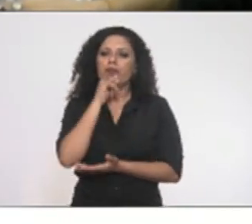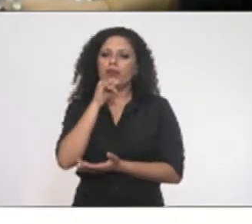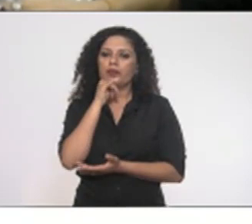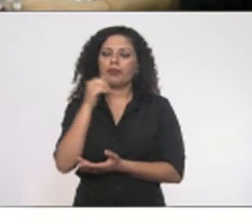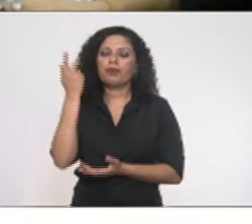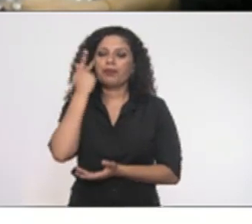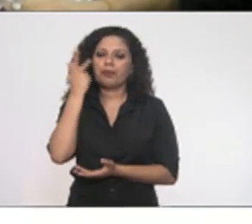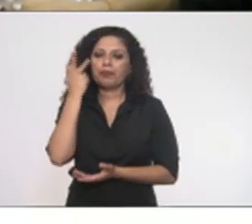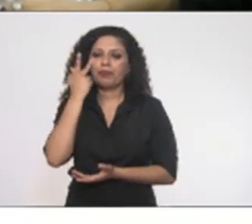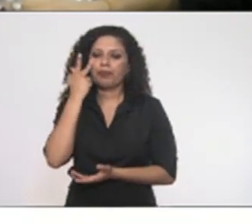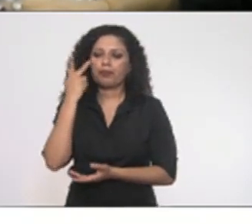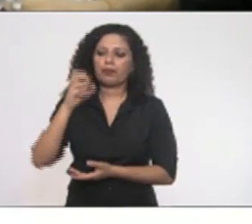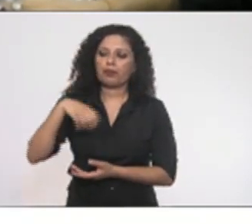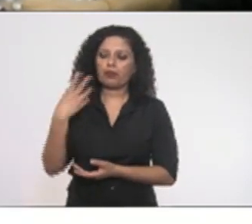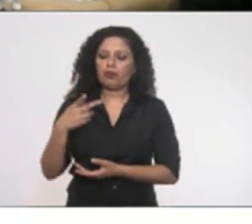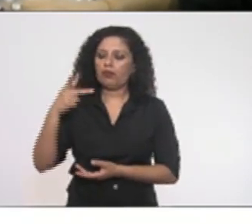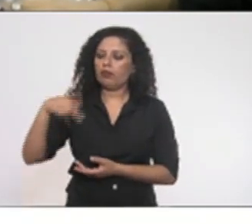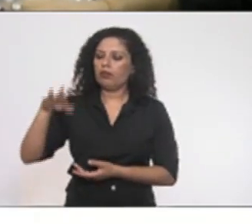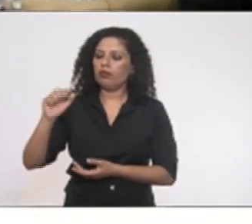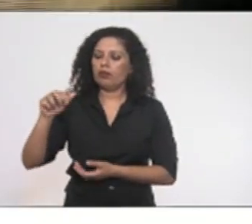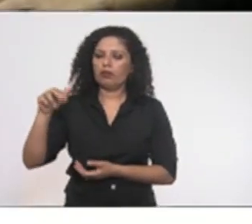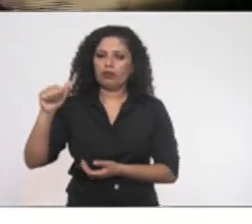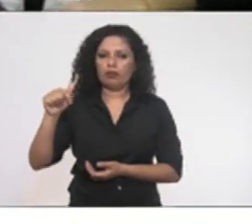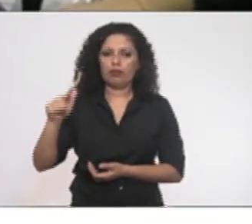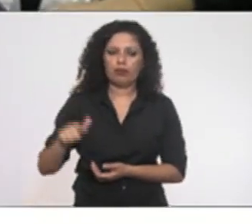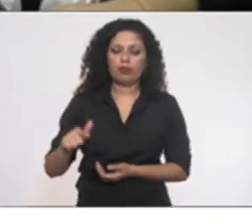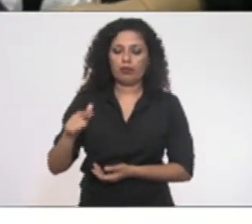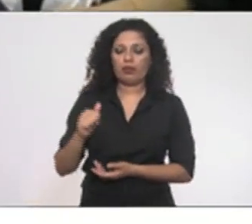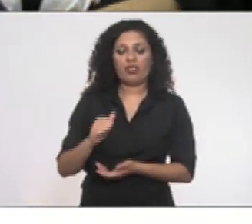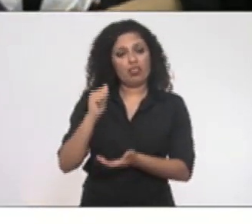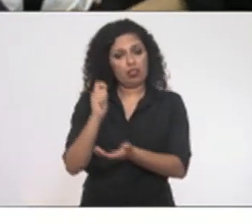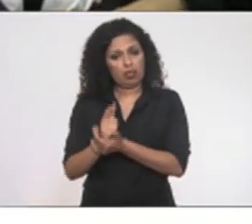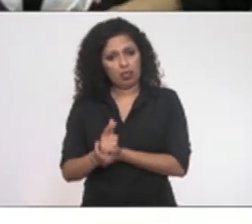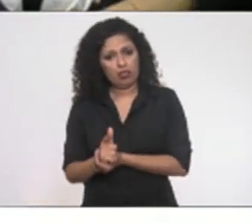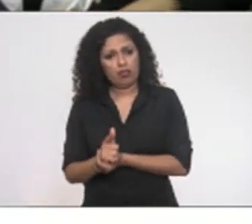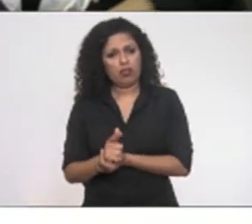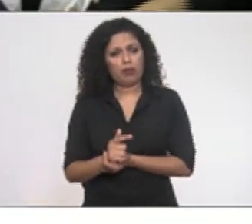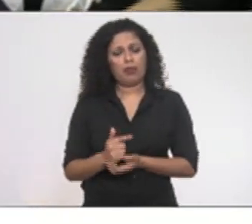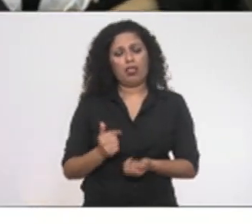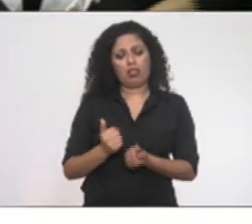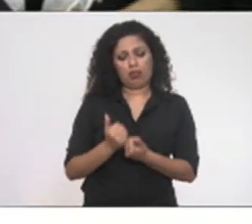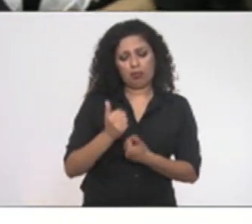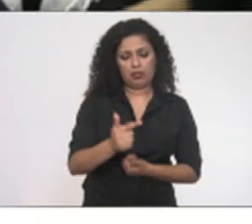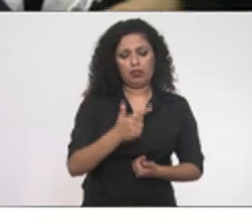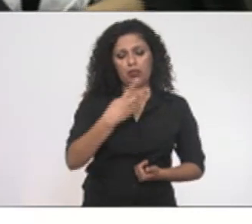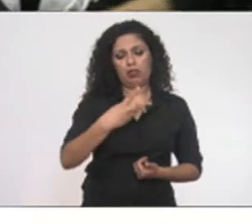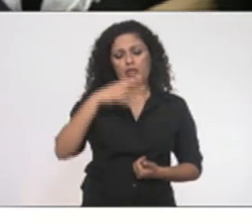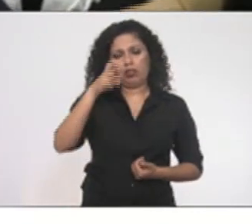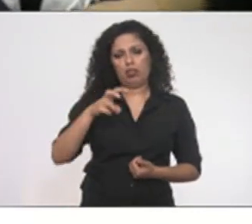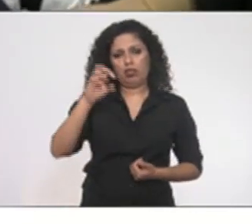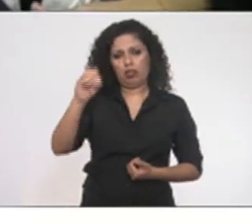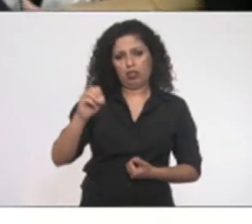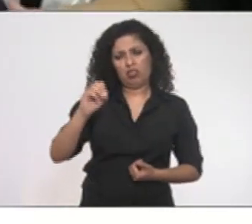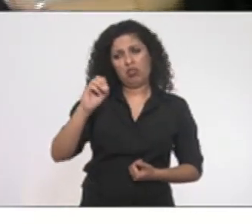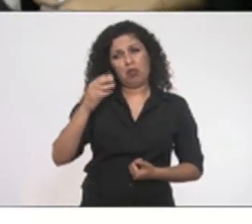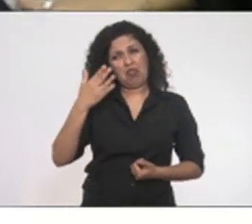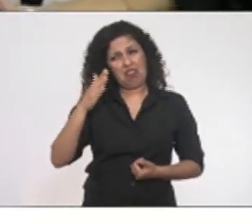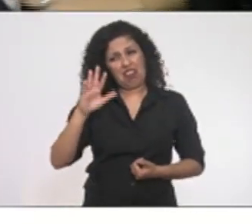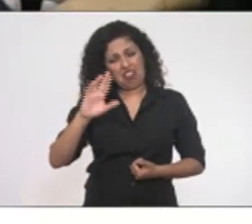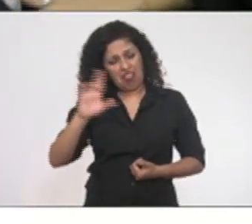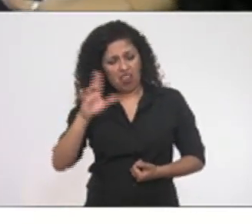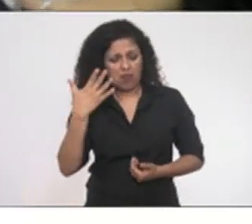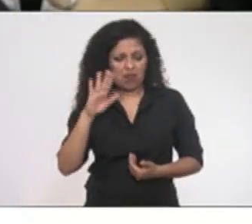em Santa Catarina, que contrate o gás na Bolívia diretamente, ele vai passar a pagar R$ 4,50, ou algo em torno disso,